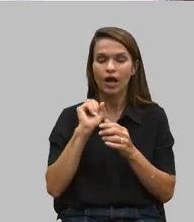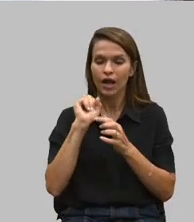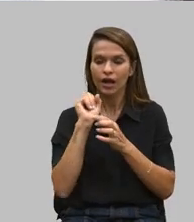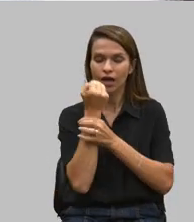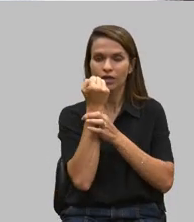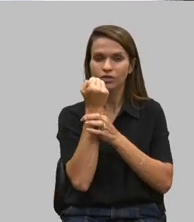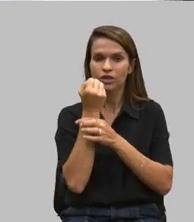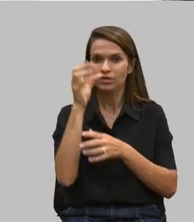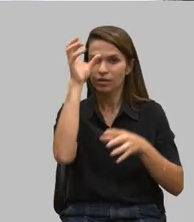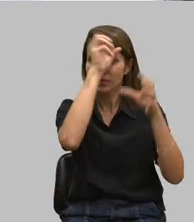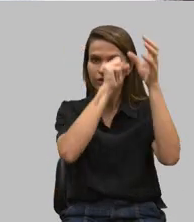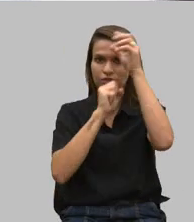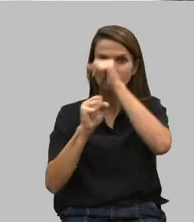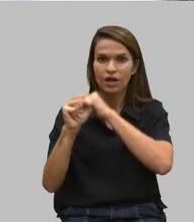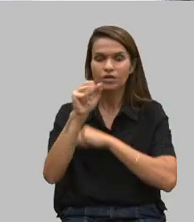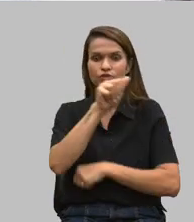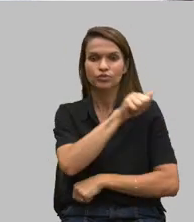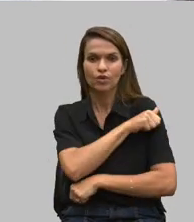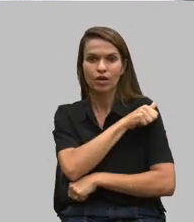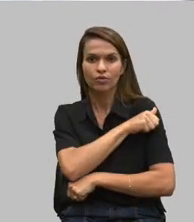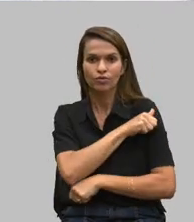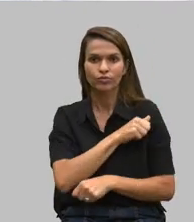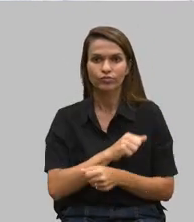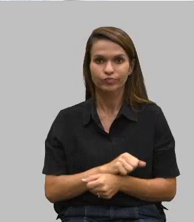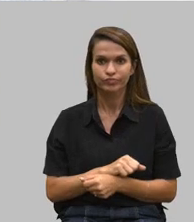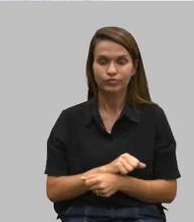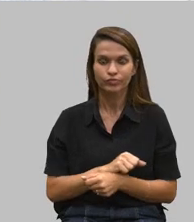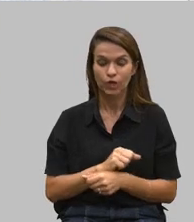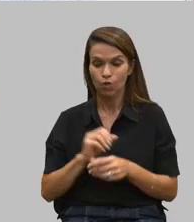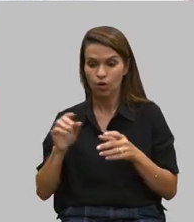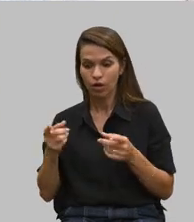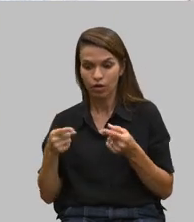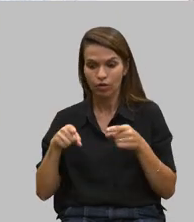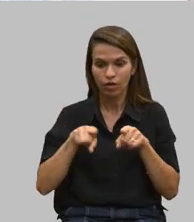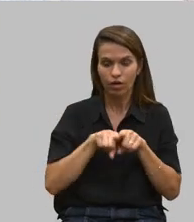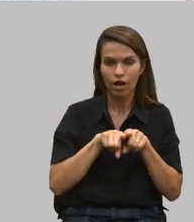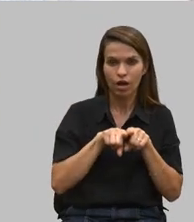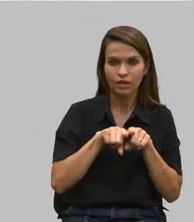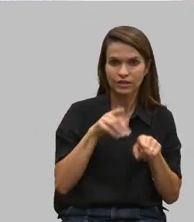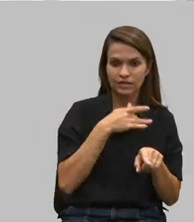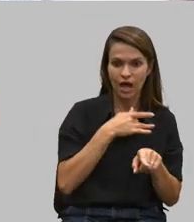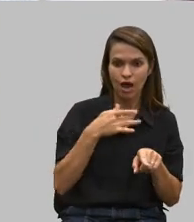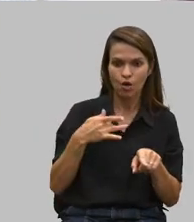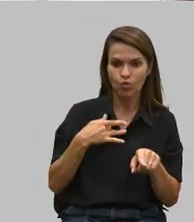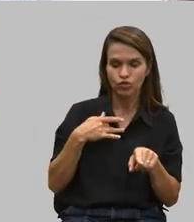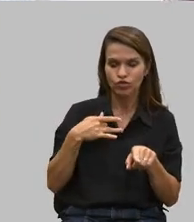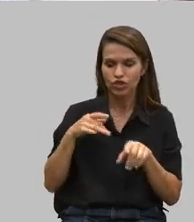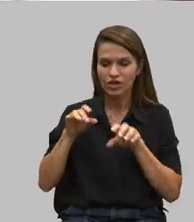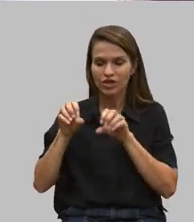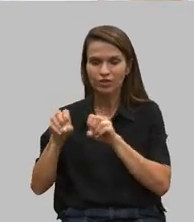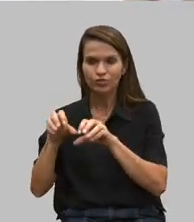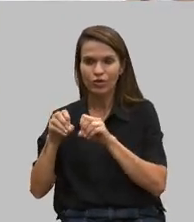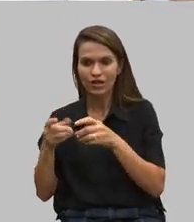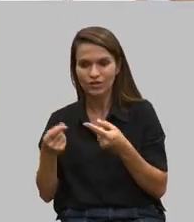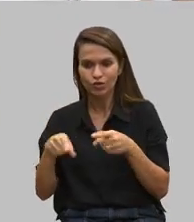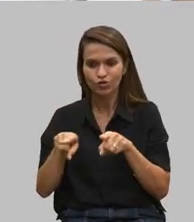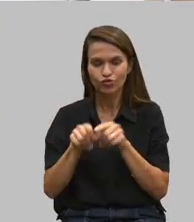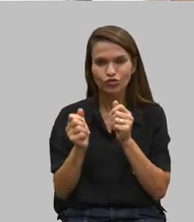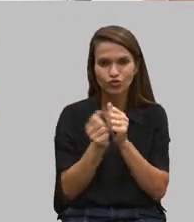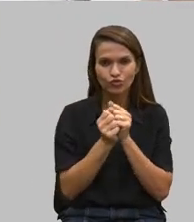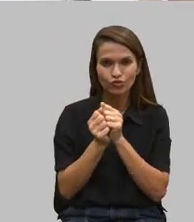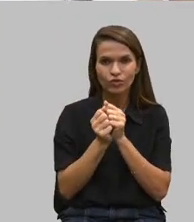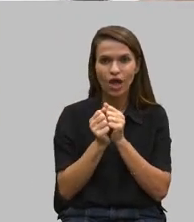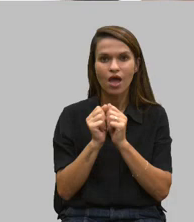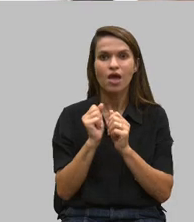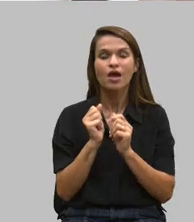Estudante então quando estamos caminhando saúde e educação juntos nós estamos falando de garantia de aprendizagem de